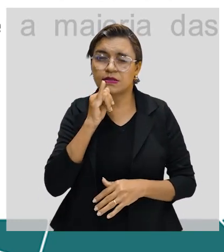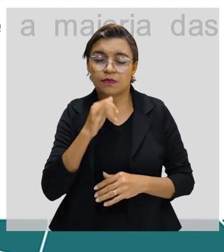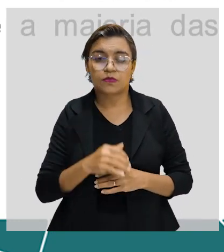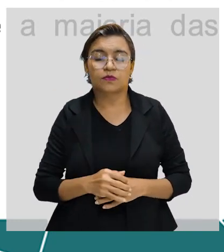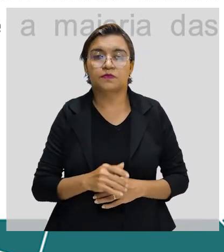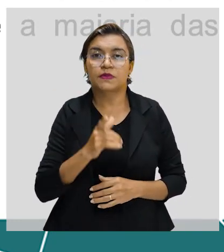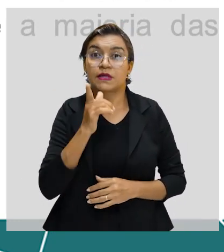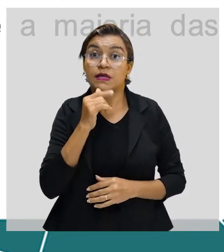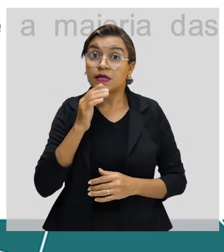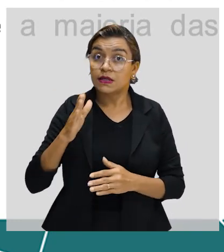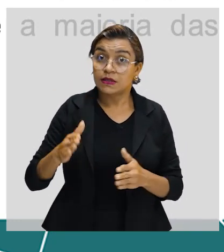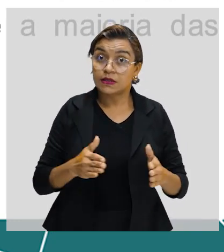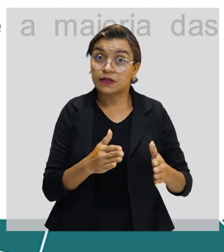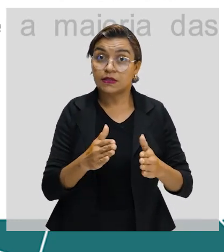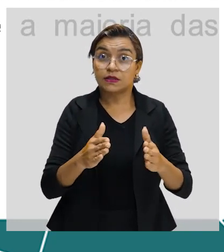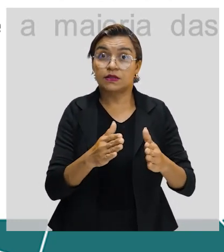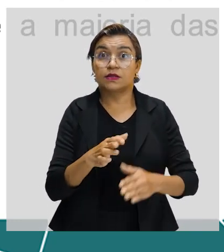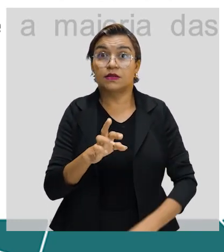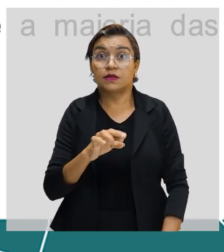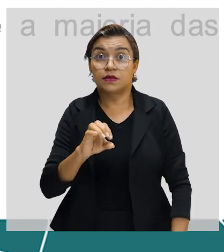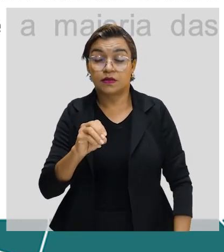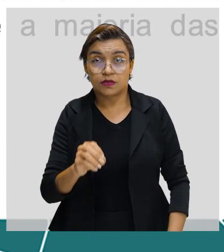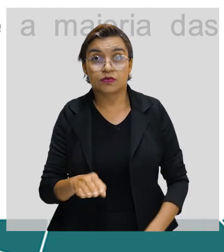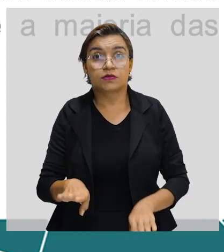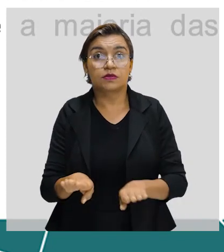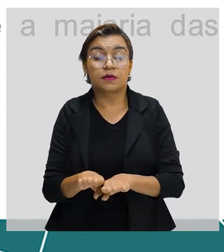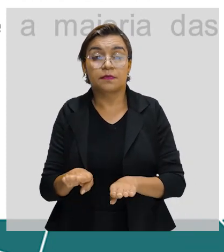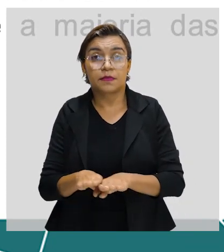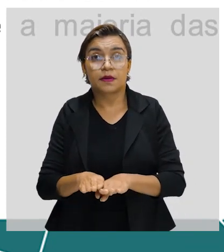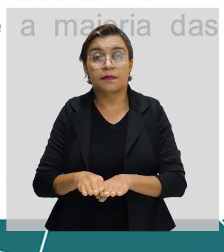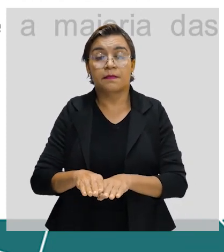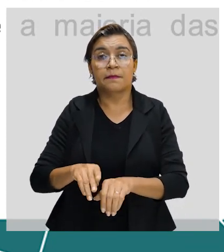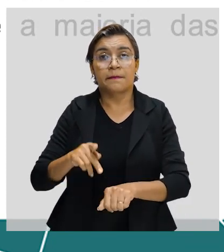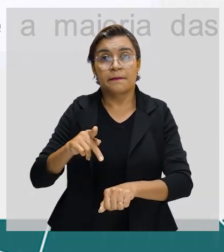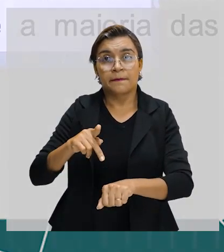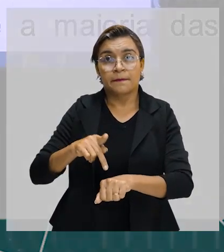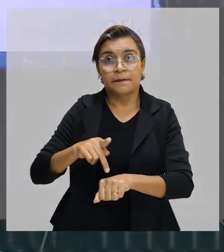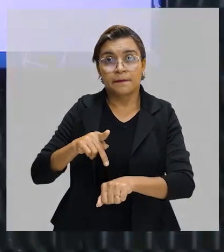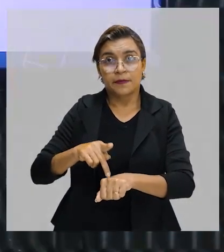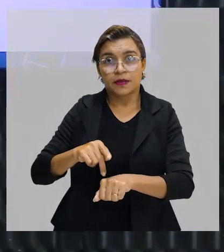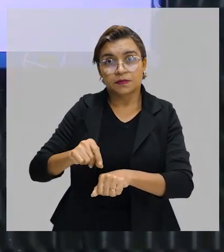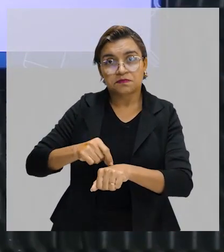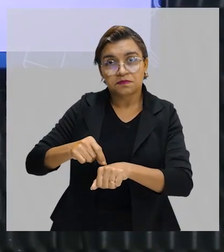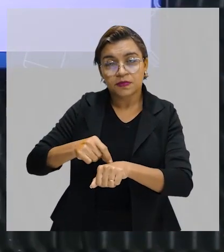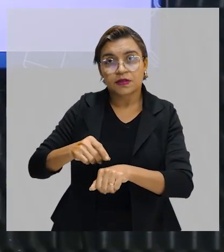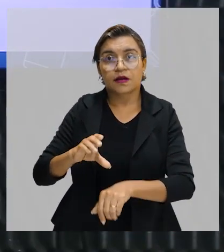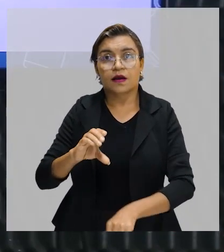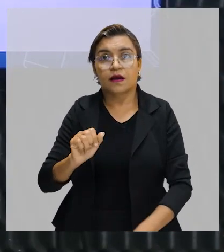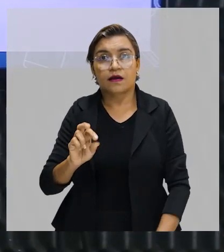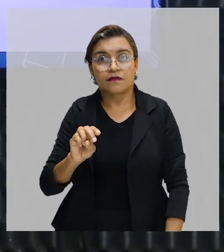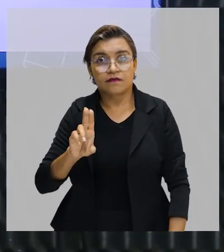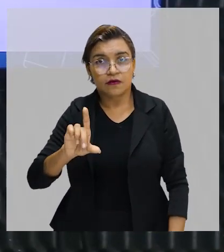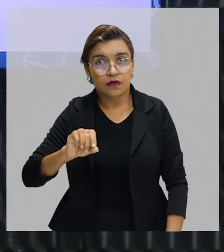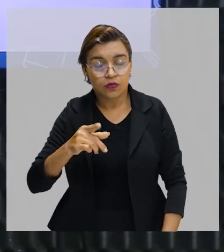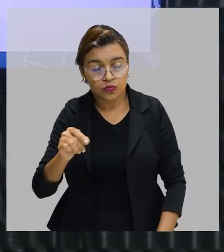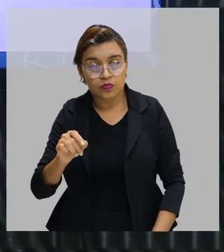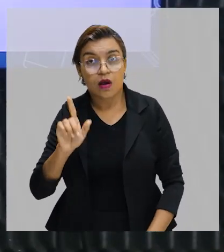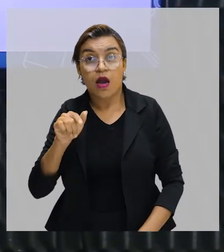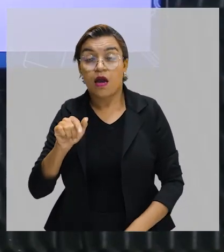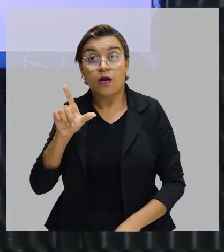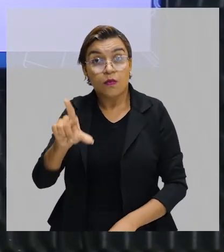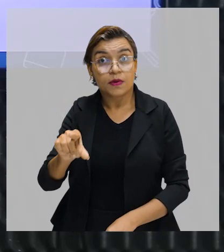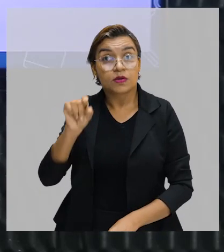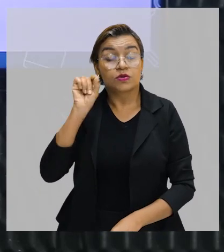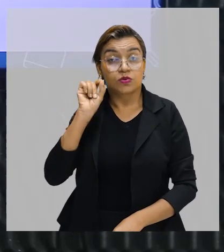para ser colocadas as usinas hidrelétricas, carvão, gás e petróleo. Certo? Então, isso é uma alternativa